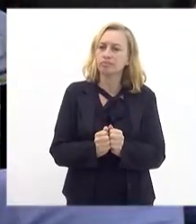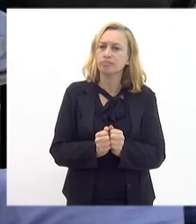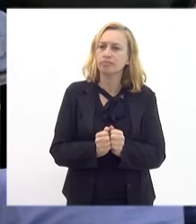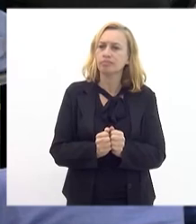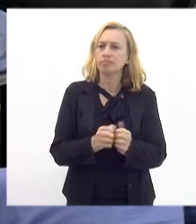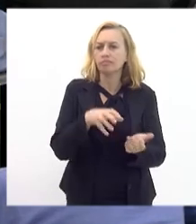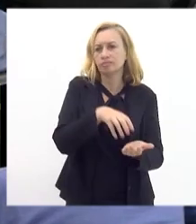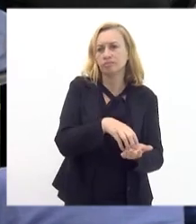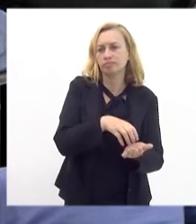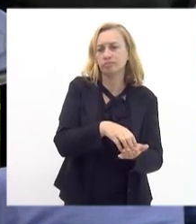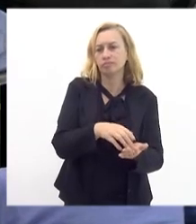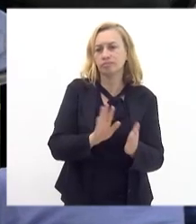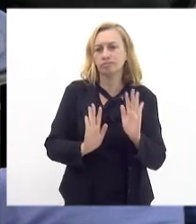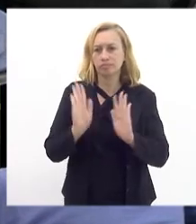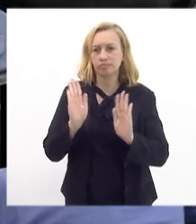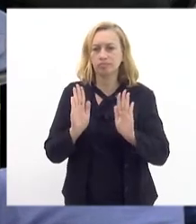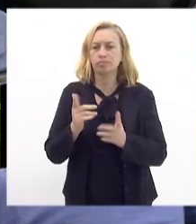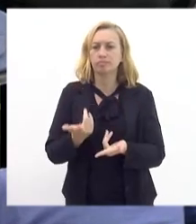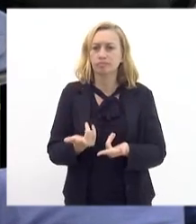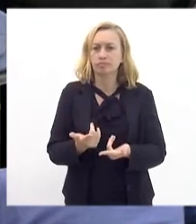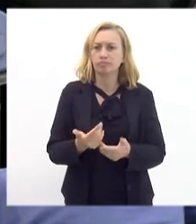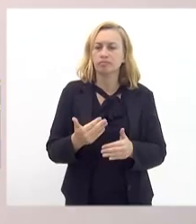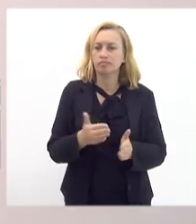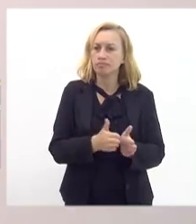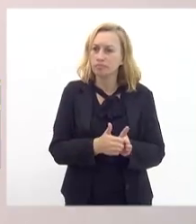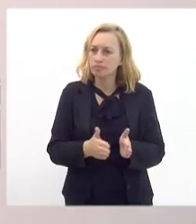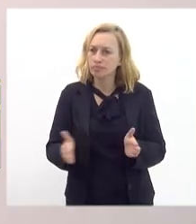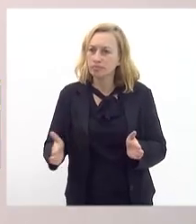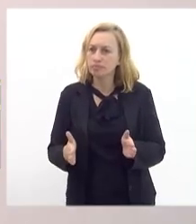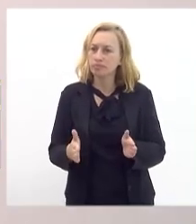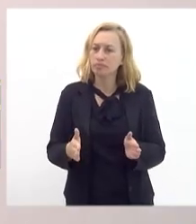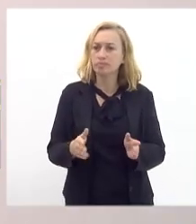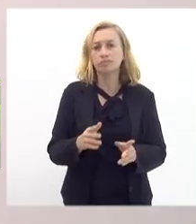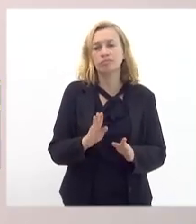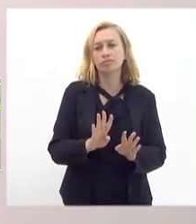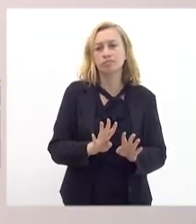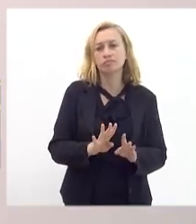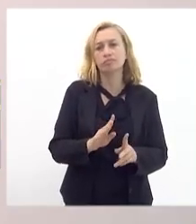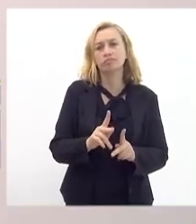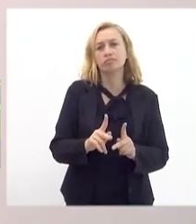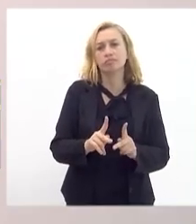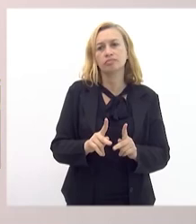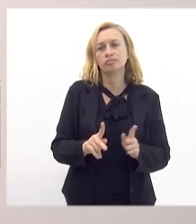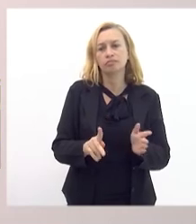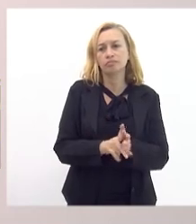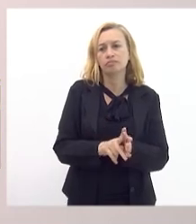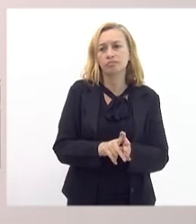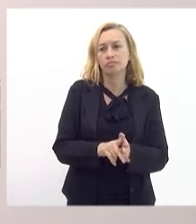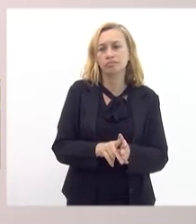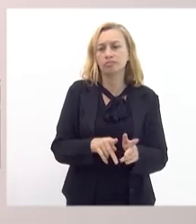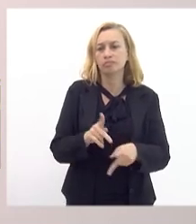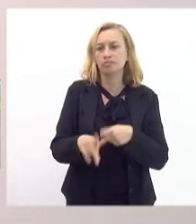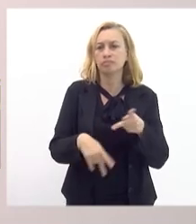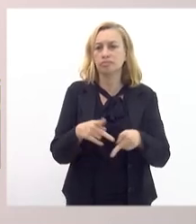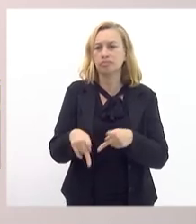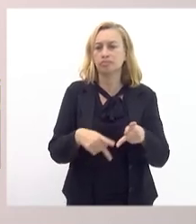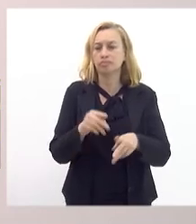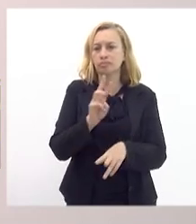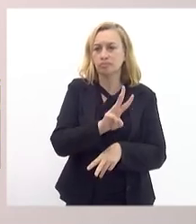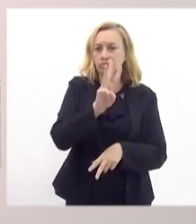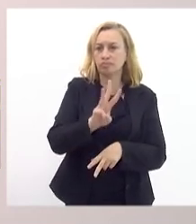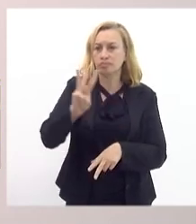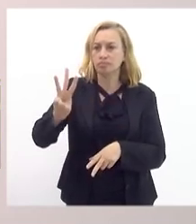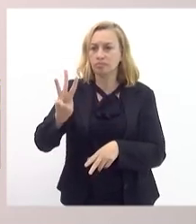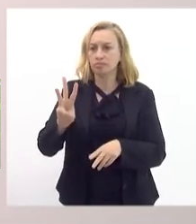órgão que é o licenciador no caso de Neve vai lembrar que o processo é um processo você aí ele é público ele tá aberto para toda a população a entrar no sistema e tem até